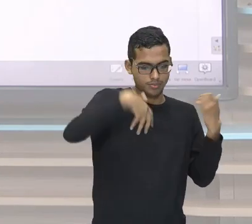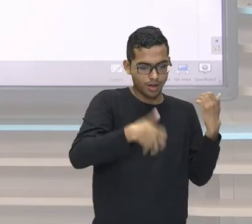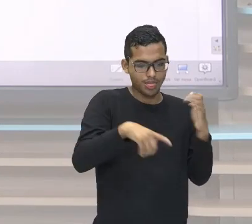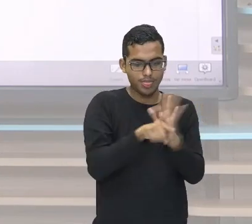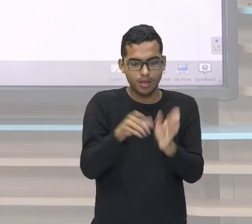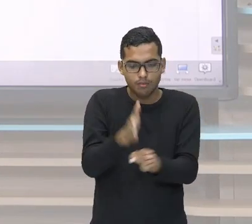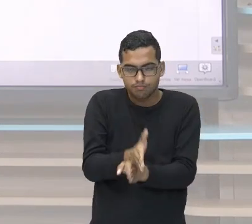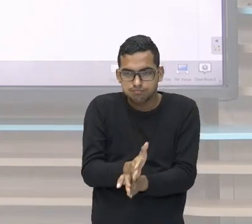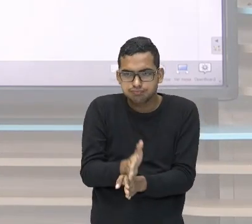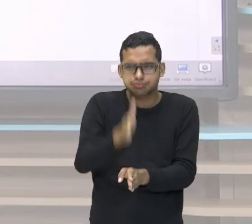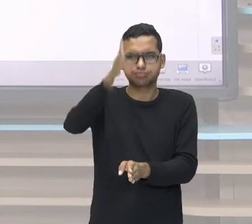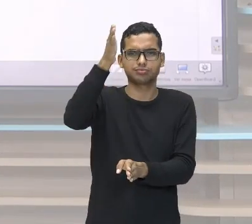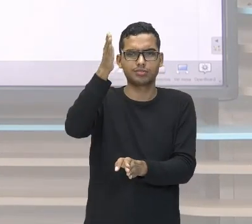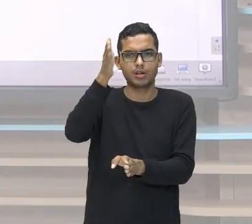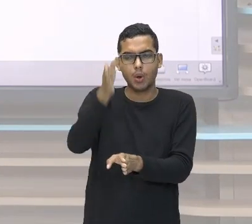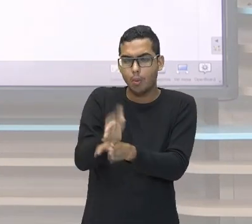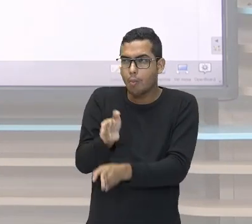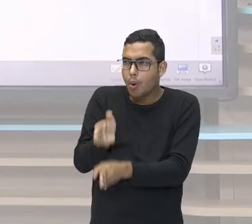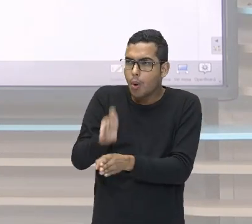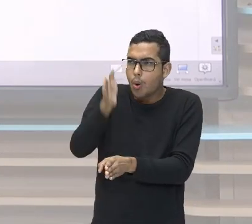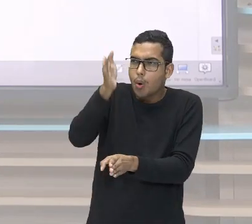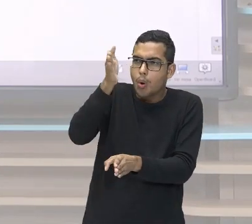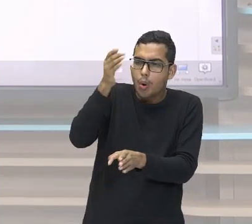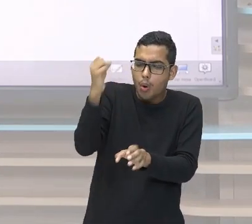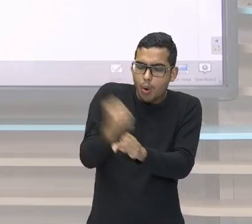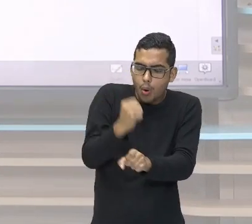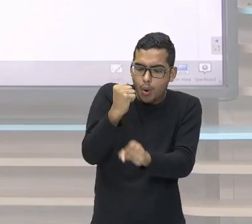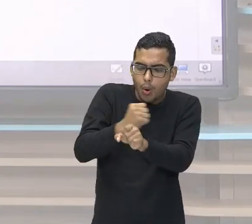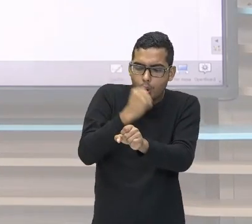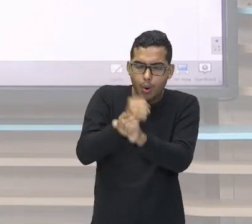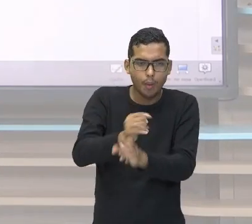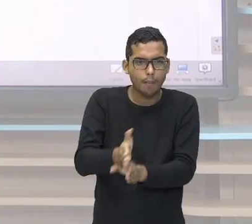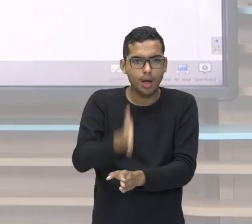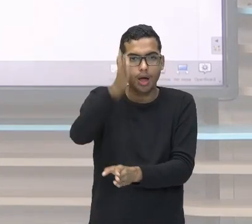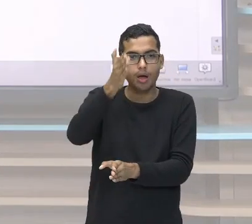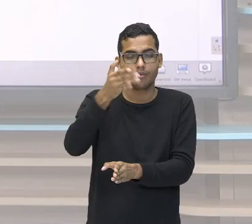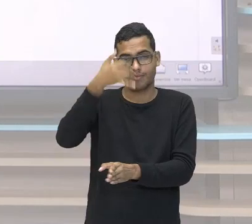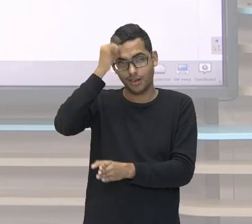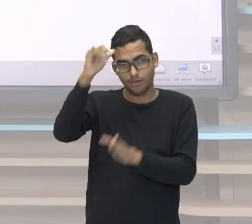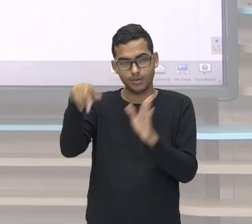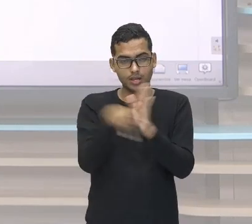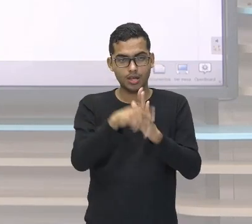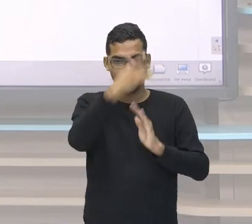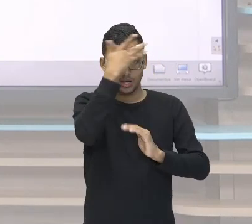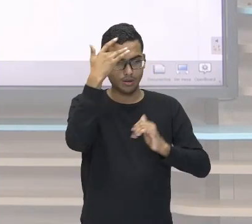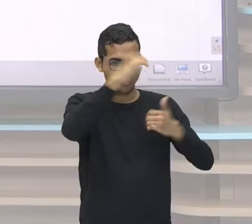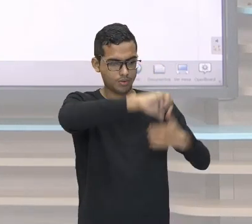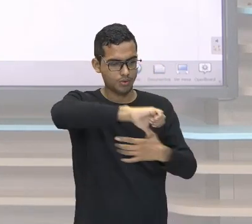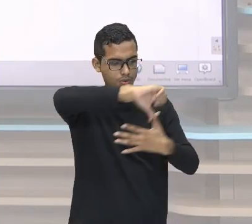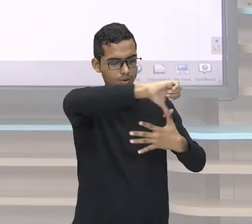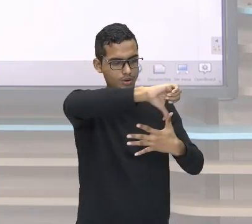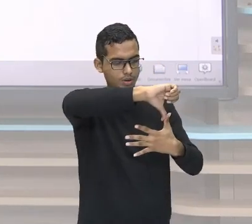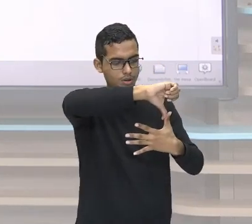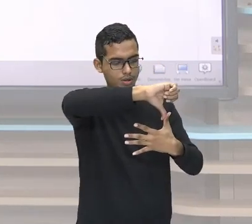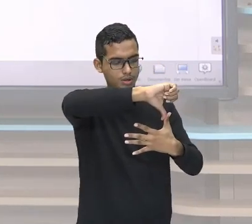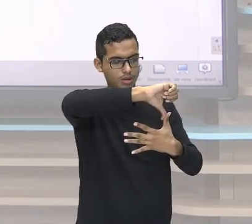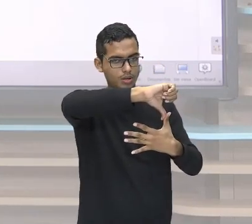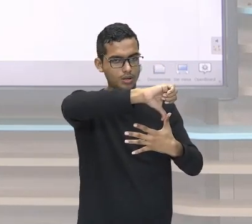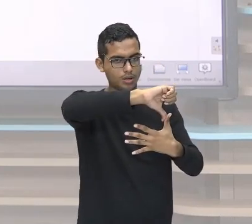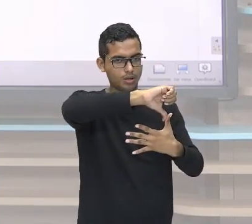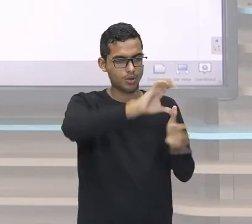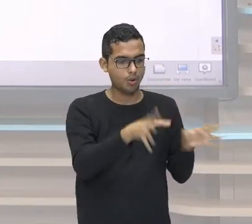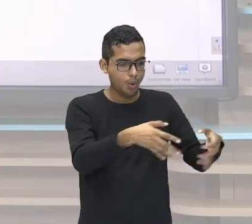para evitar o acesso das pessoas aqui da América Latina aos Estados Unidos.